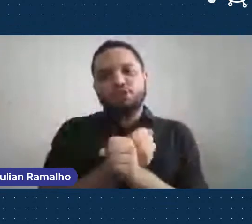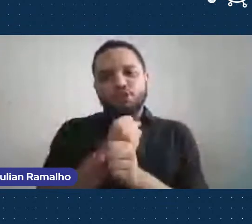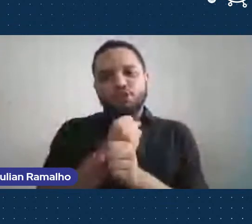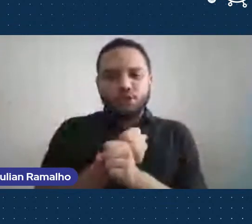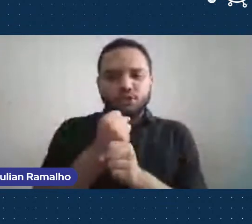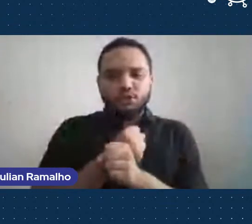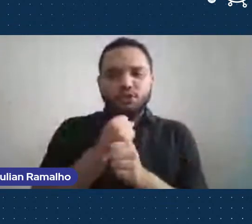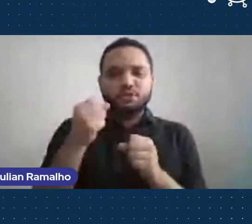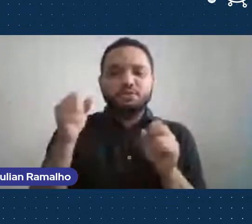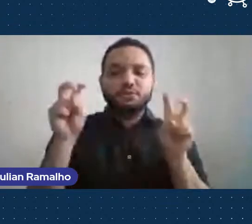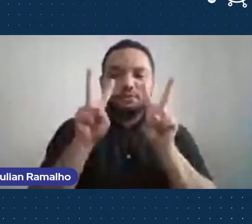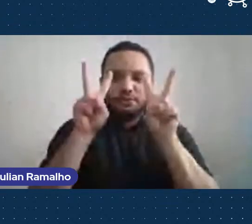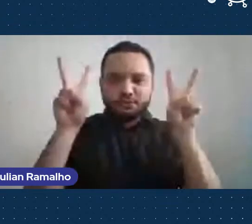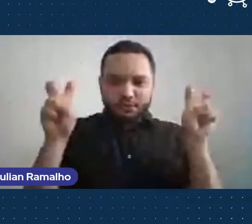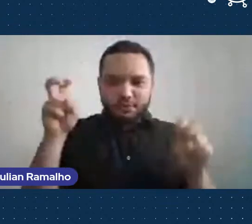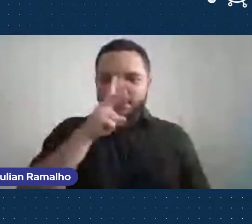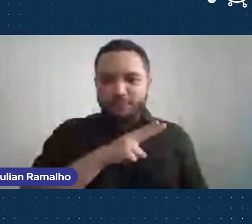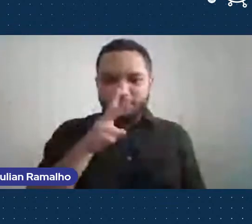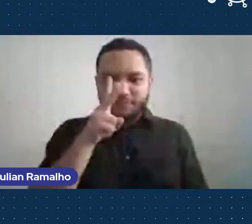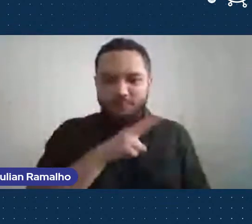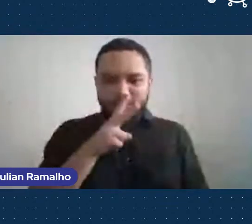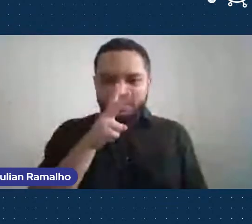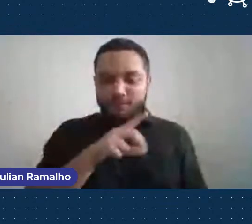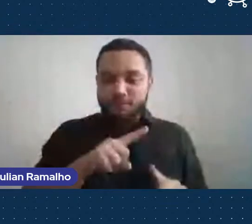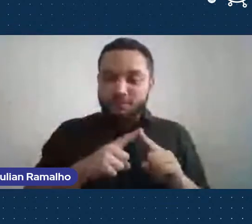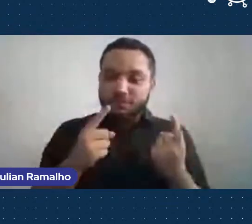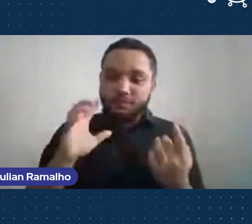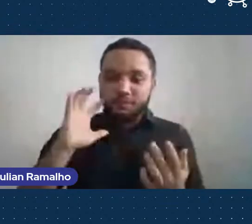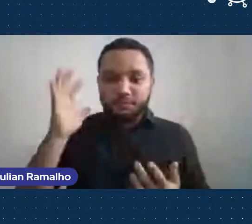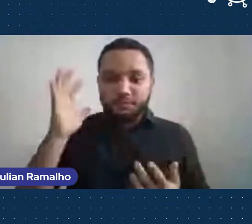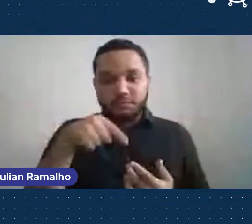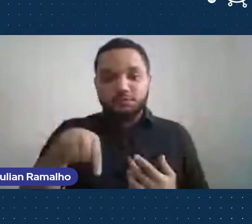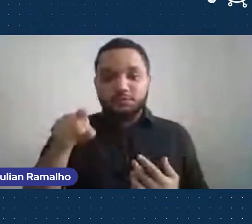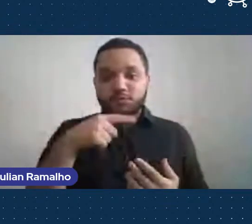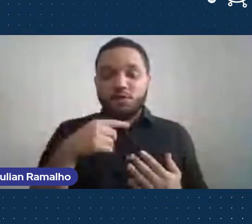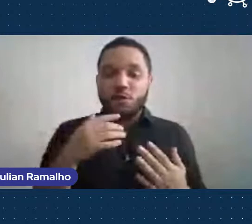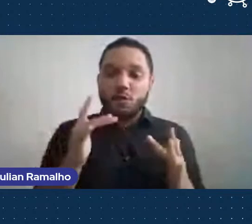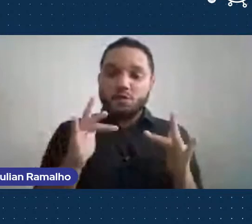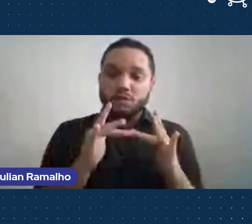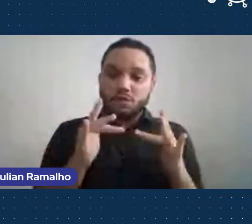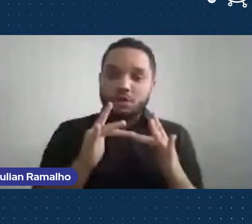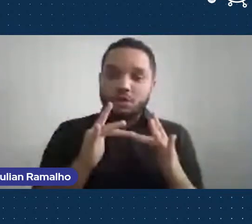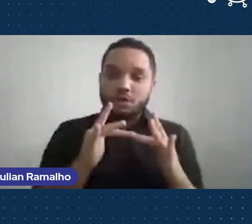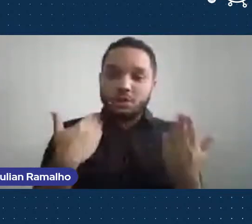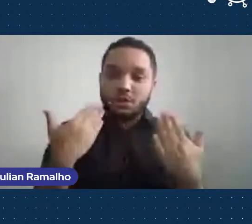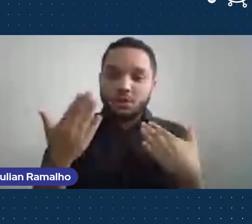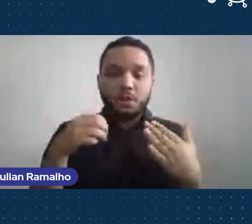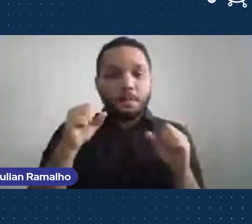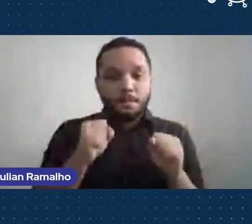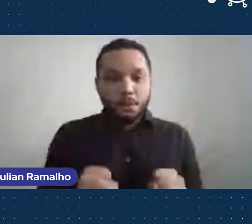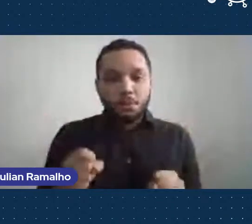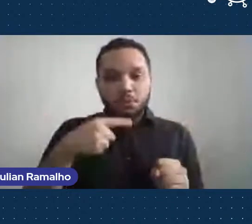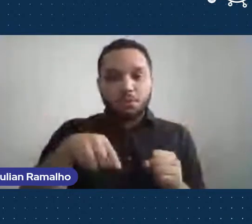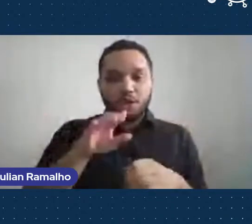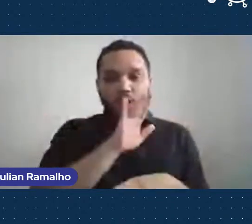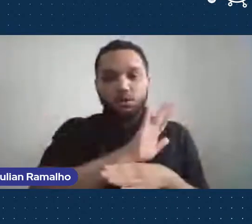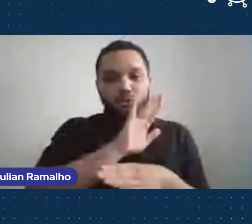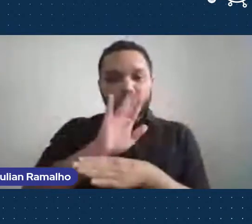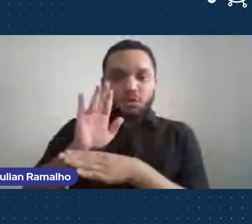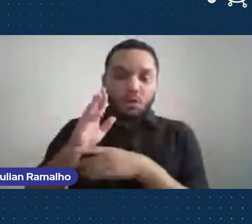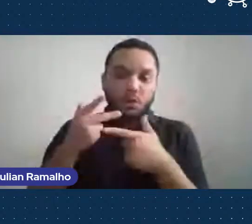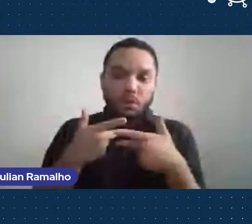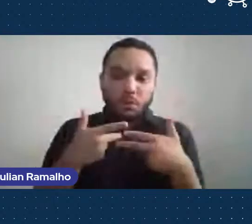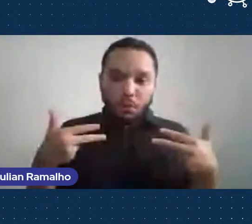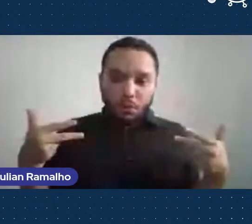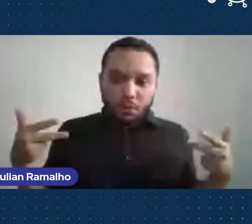o mesmo tema, mas, de repente, na nossa interação, a gente pode estar aí ajudando vocês em alguma coisa